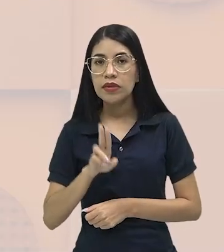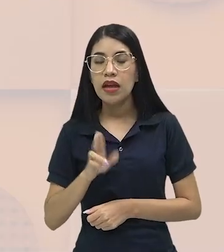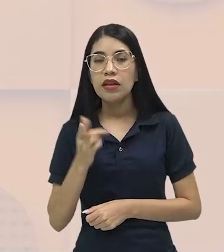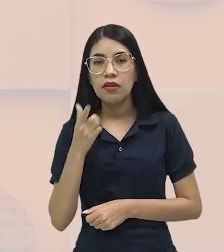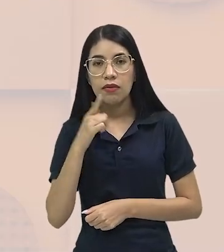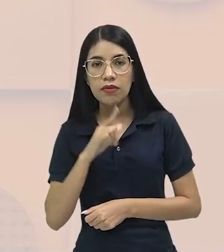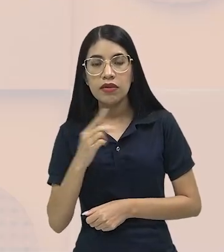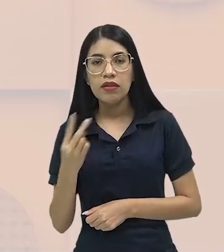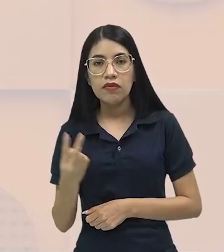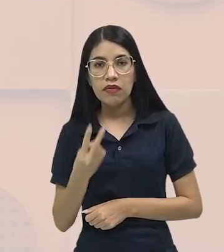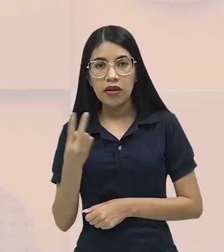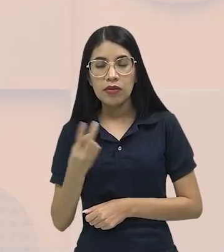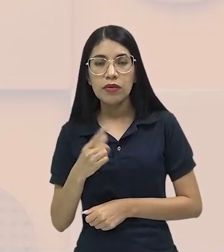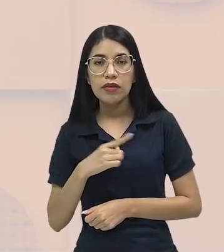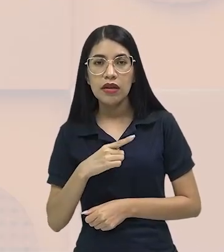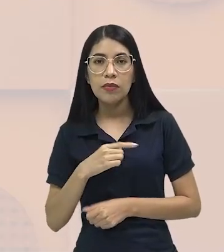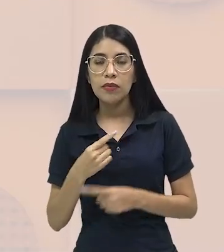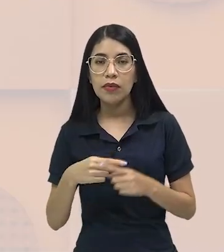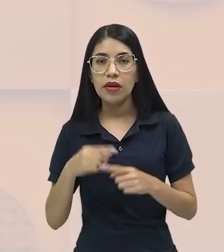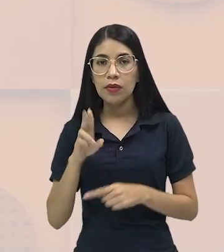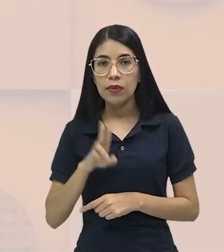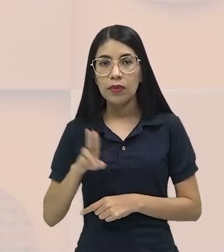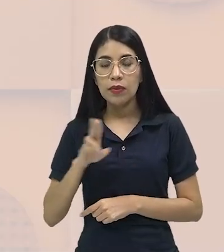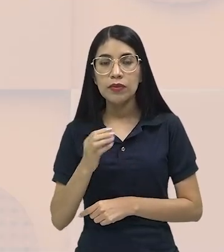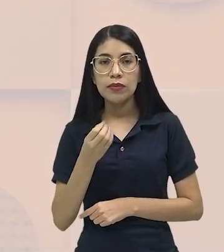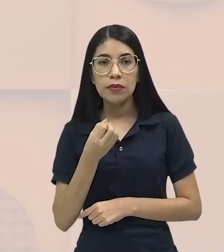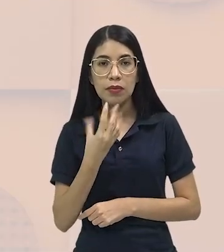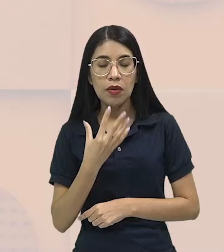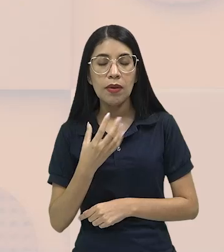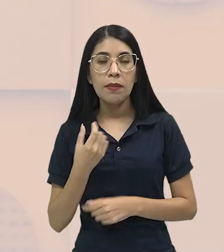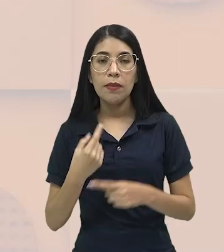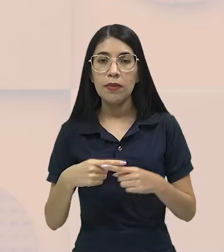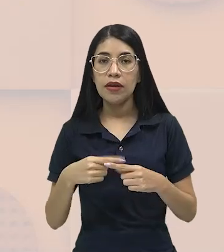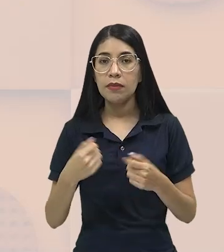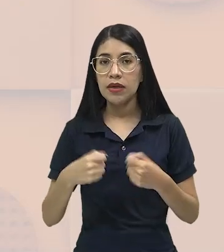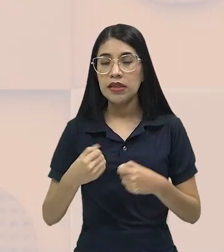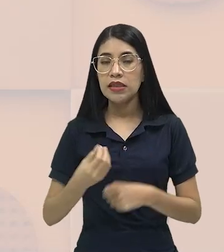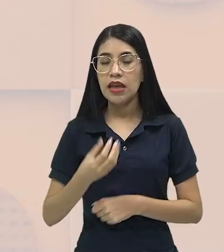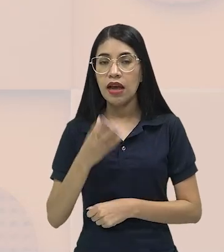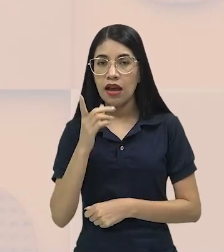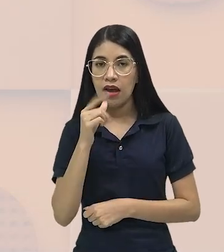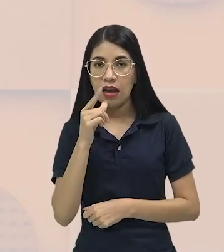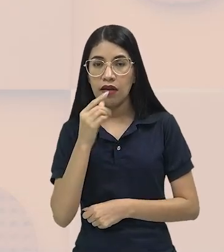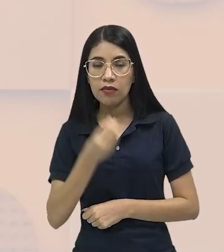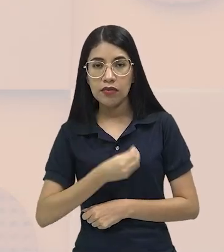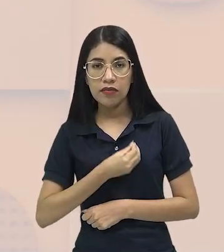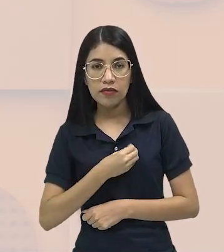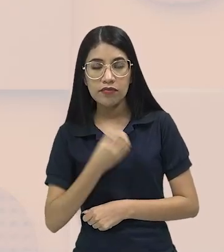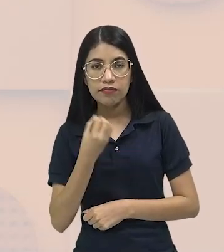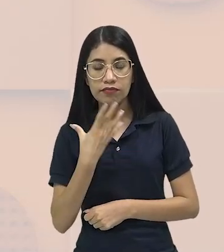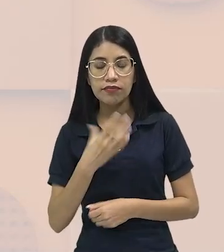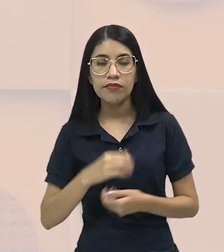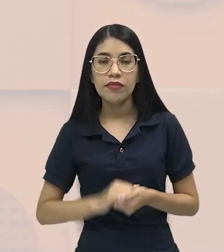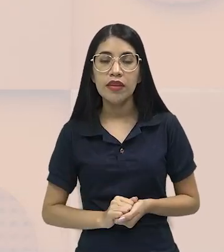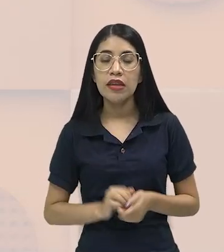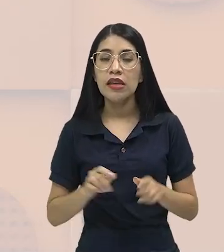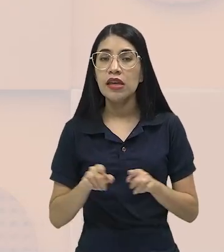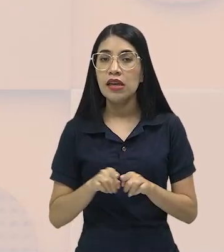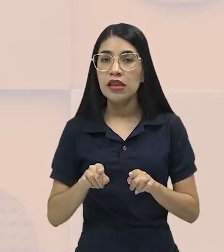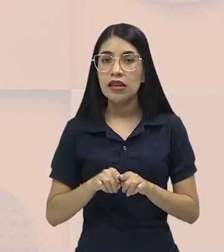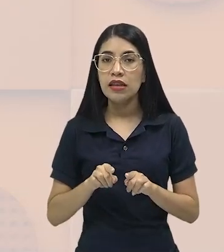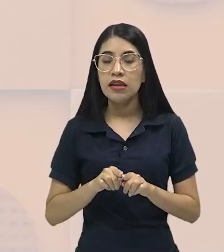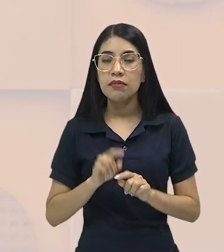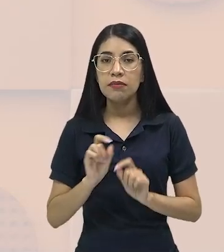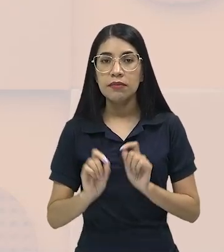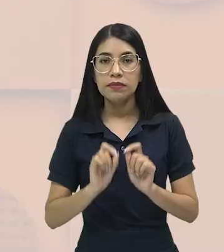ela é valorosa diante do seu uso. Afinal, você precisa de água para sobrevivência. Ao mesmo tempo,